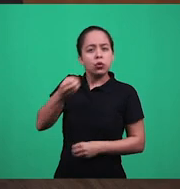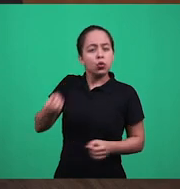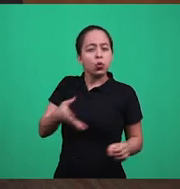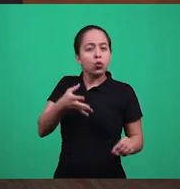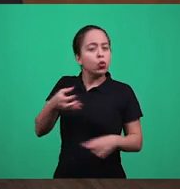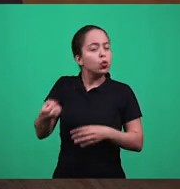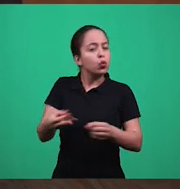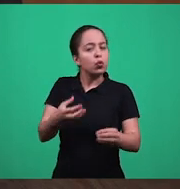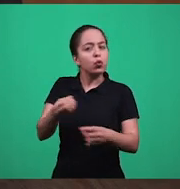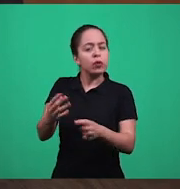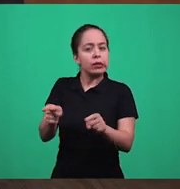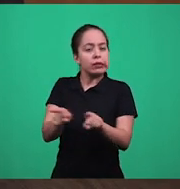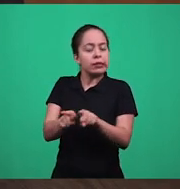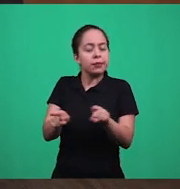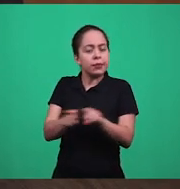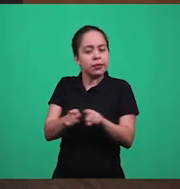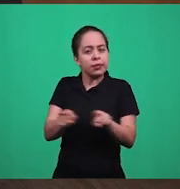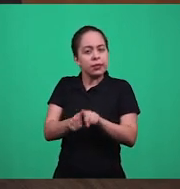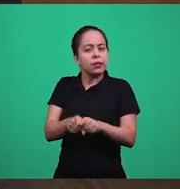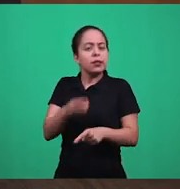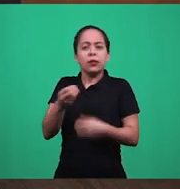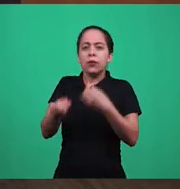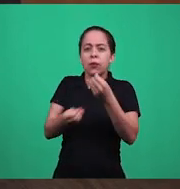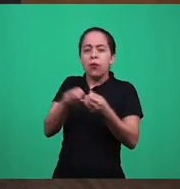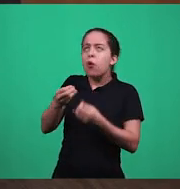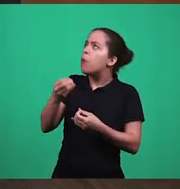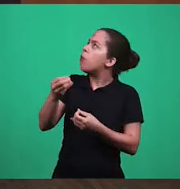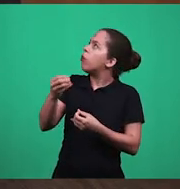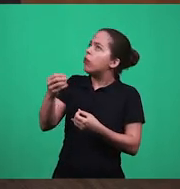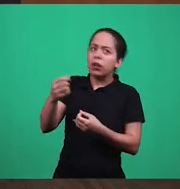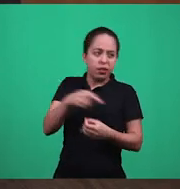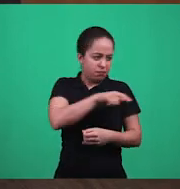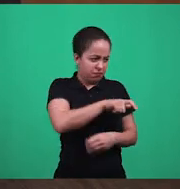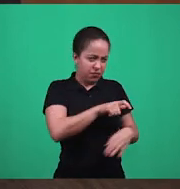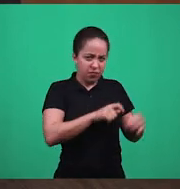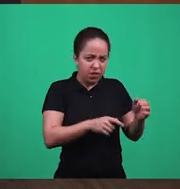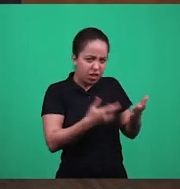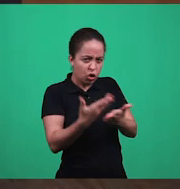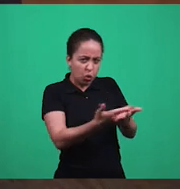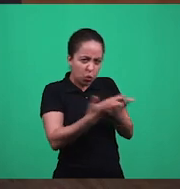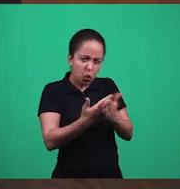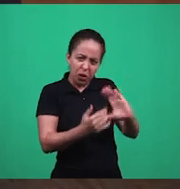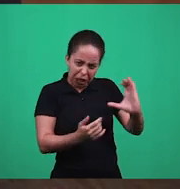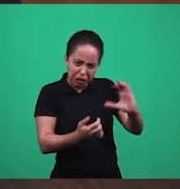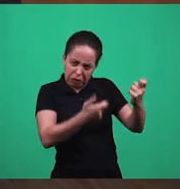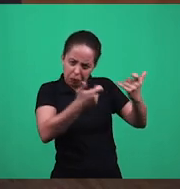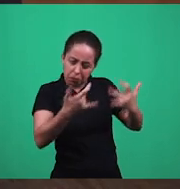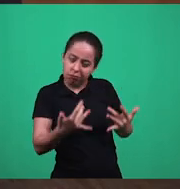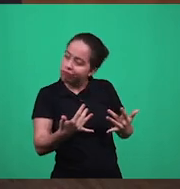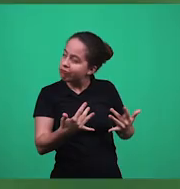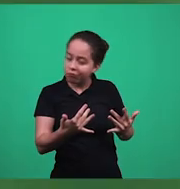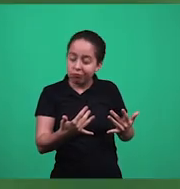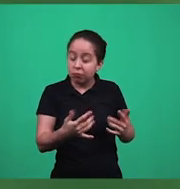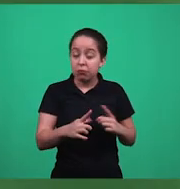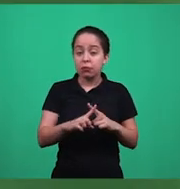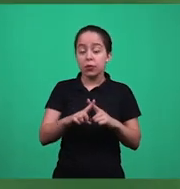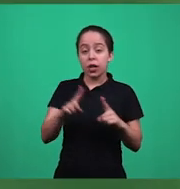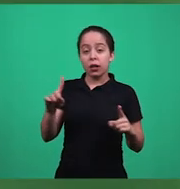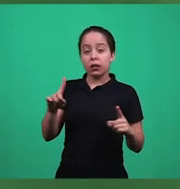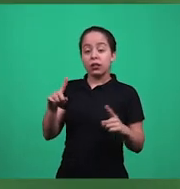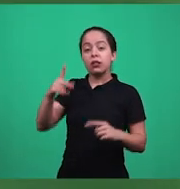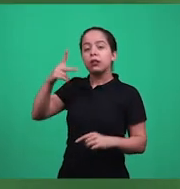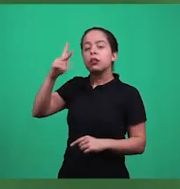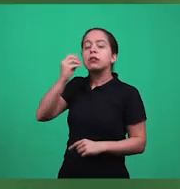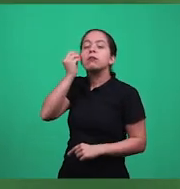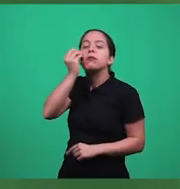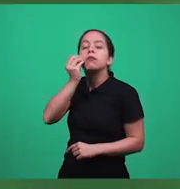pela revelação é alcançado o propósito de Deus, a